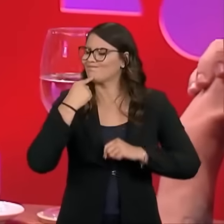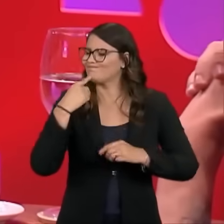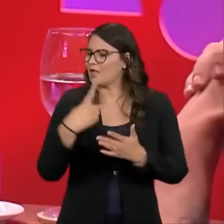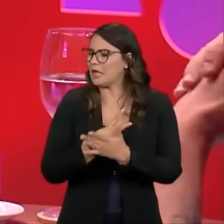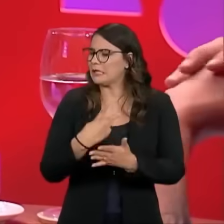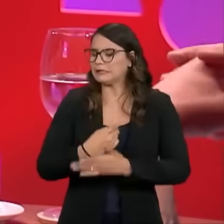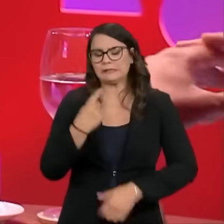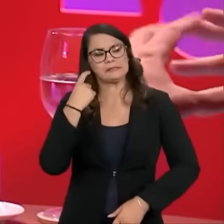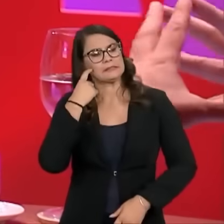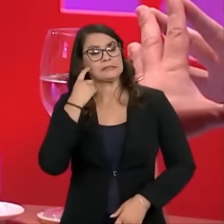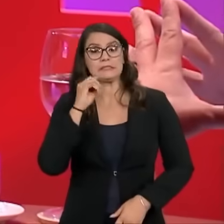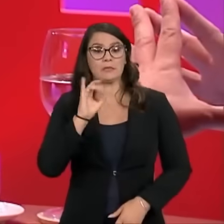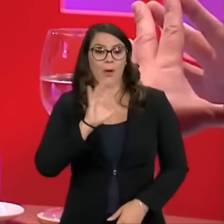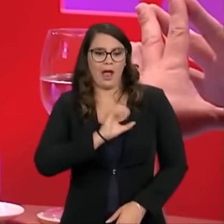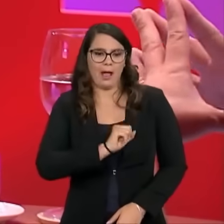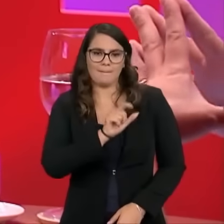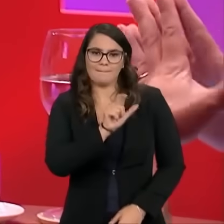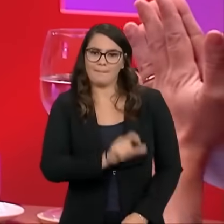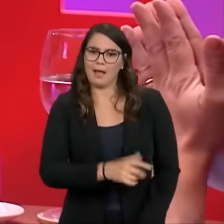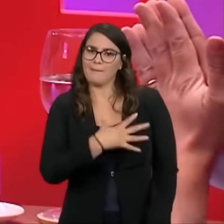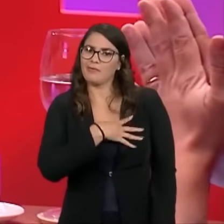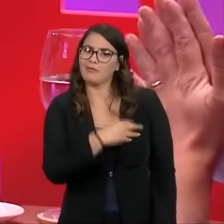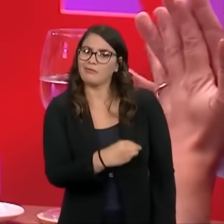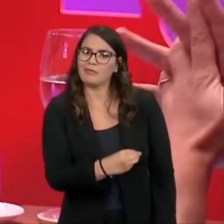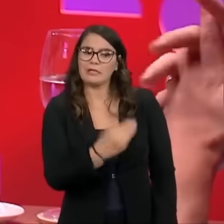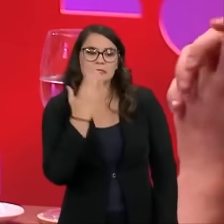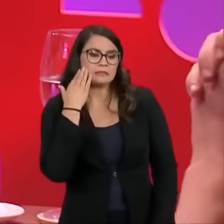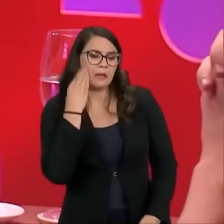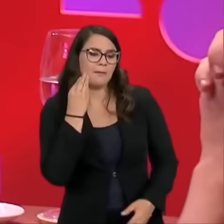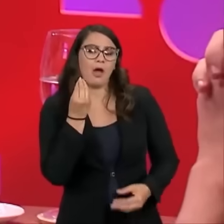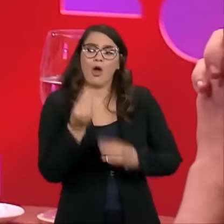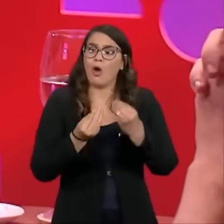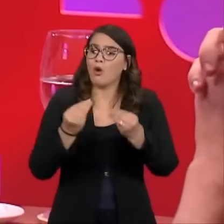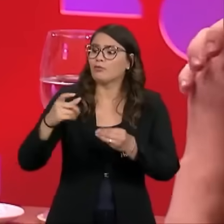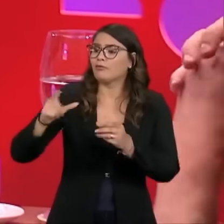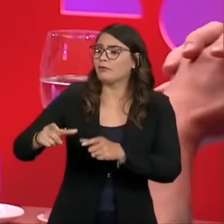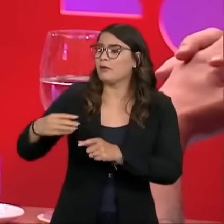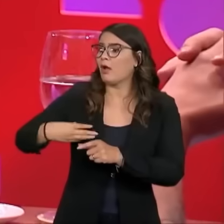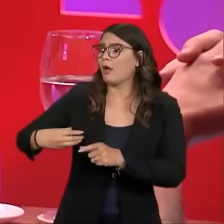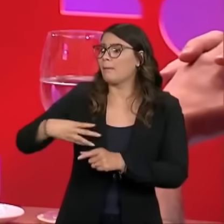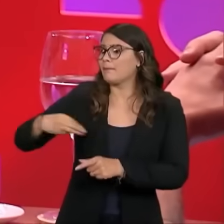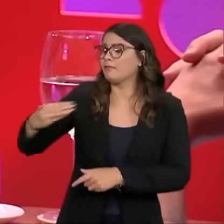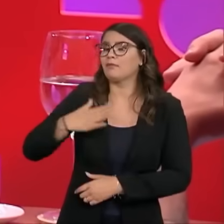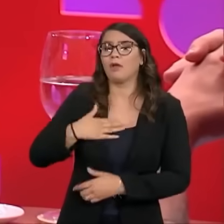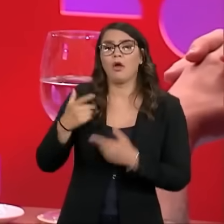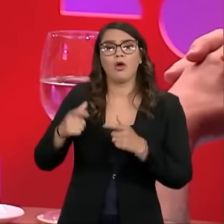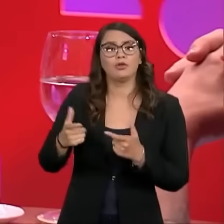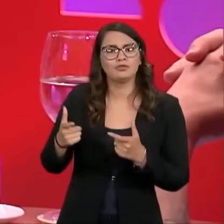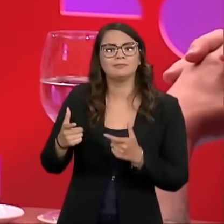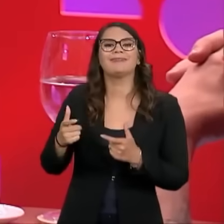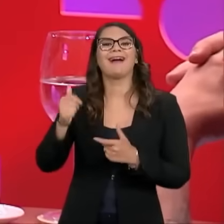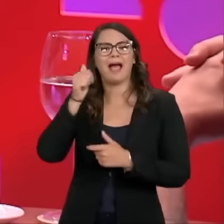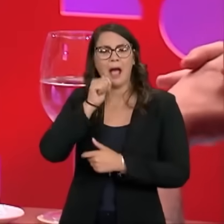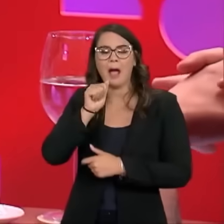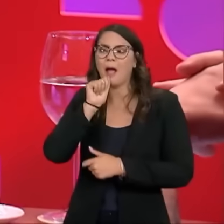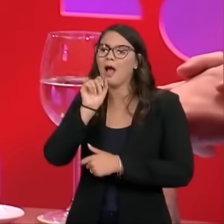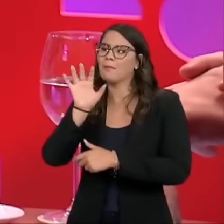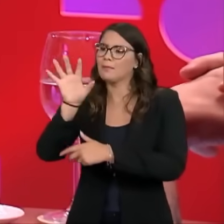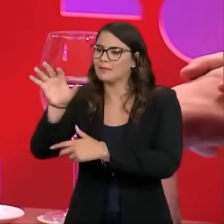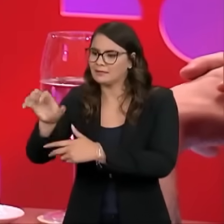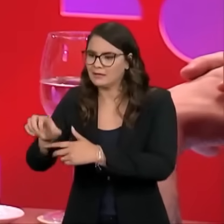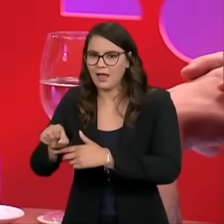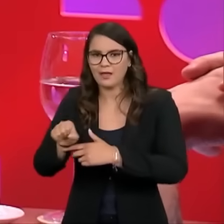certo que se ela não amasse amparasse não cuidasse não soubesse nem aonde a filha estava Quem faria E aí ela Me resgata E e esse